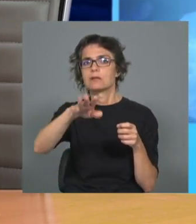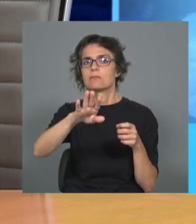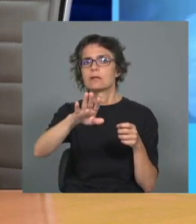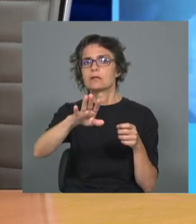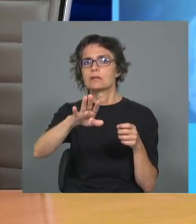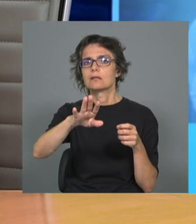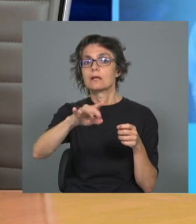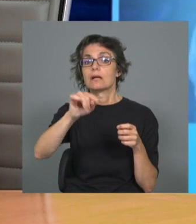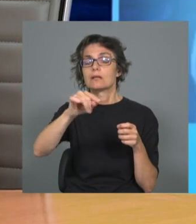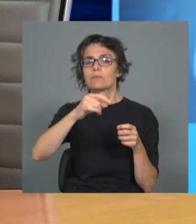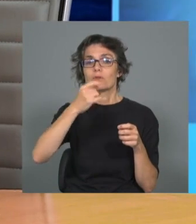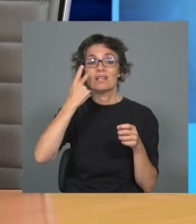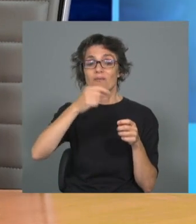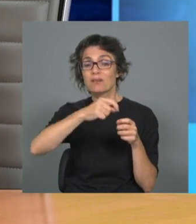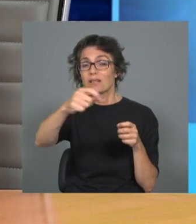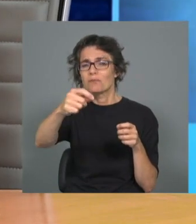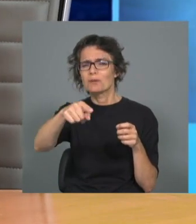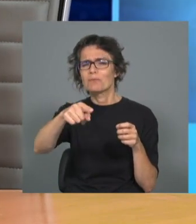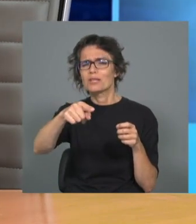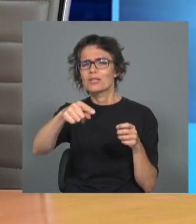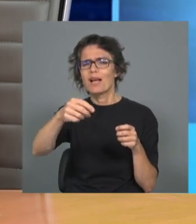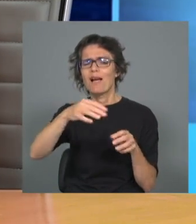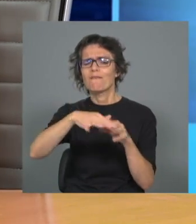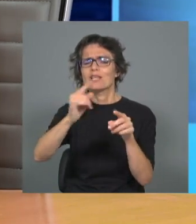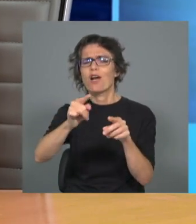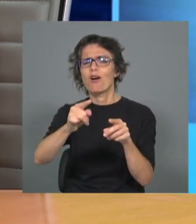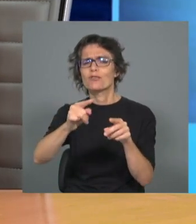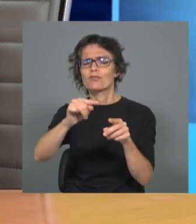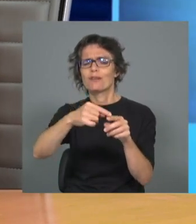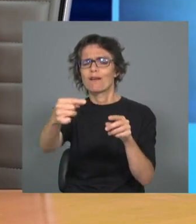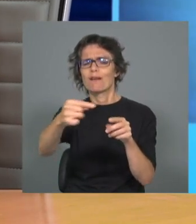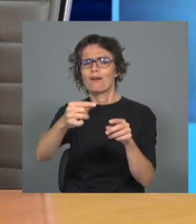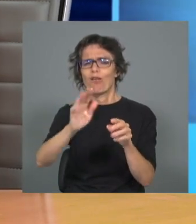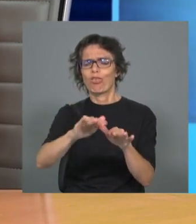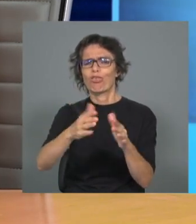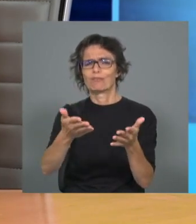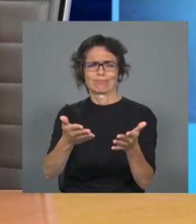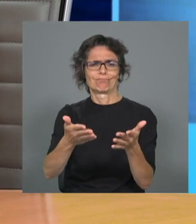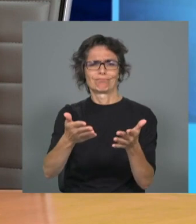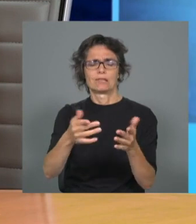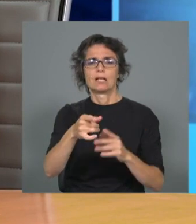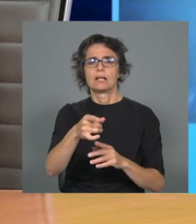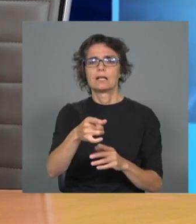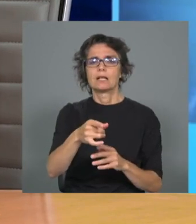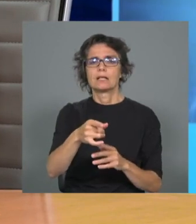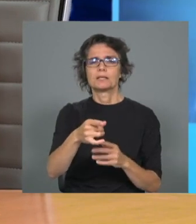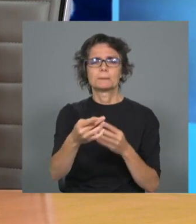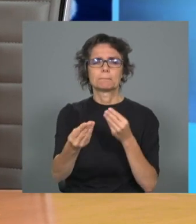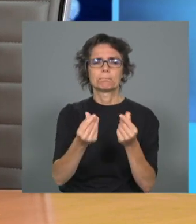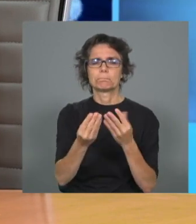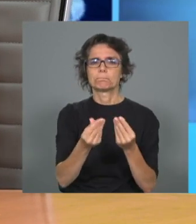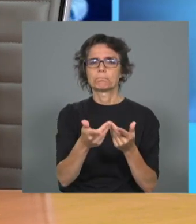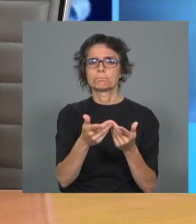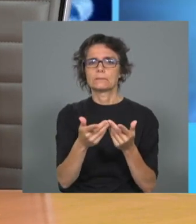essa vida mais longa, muitas vezes a narrativa é de a desvalorizar. Portanto, há aqui não deixa de ser um pouco aqui